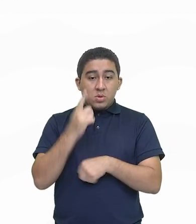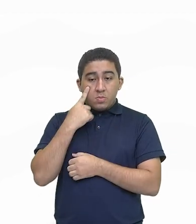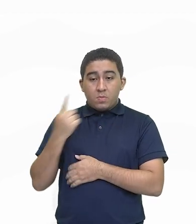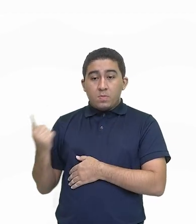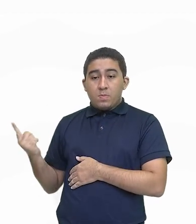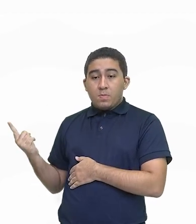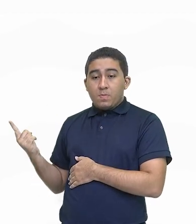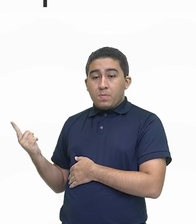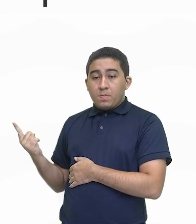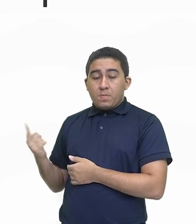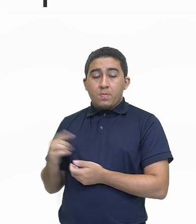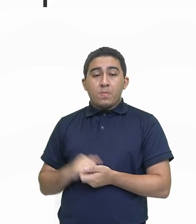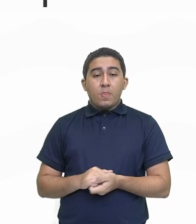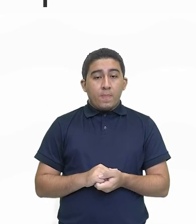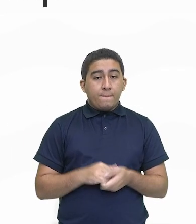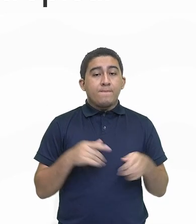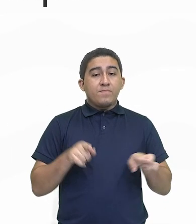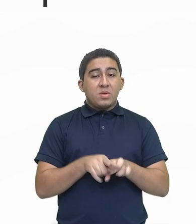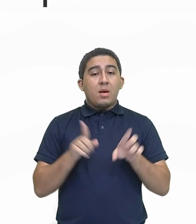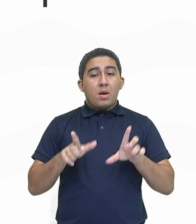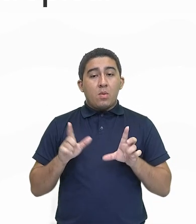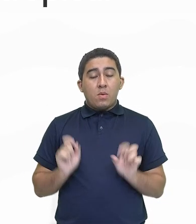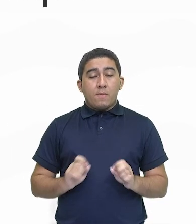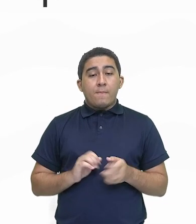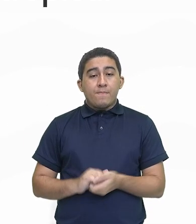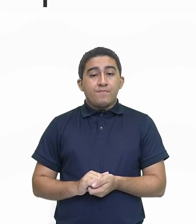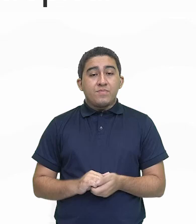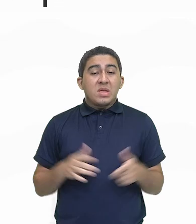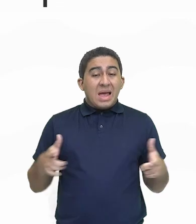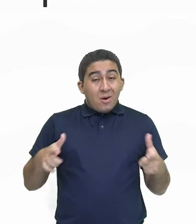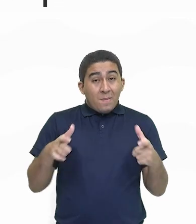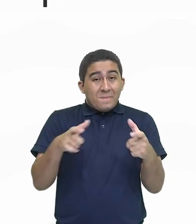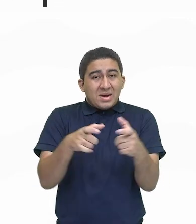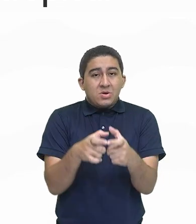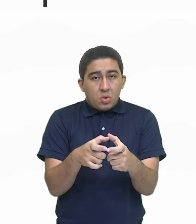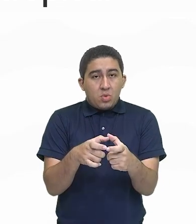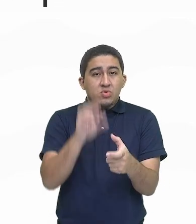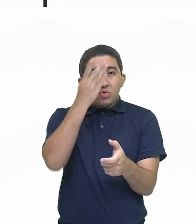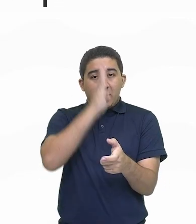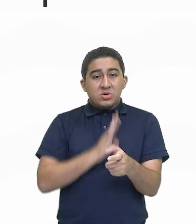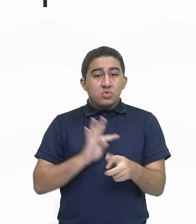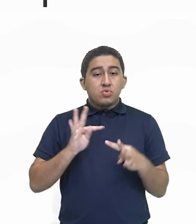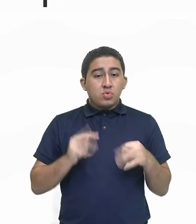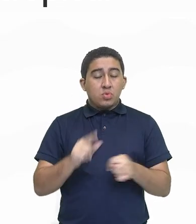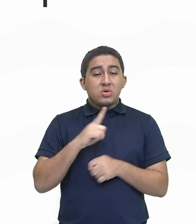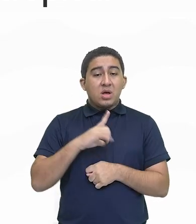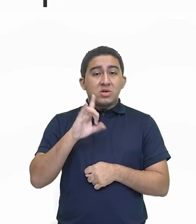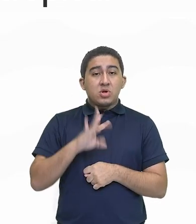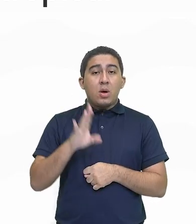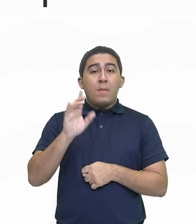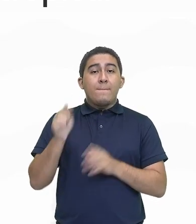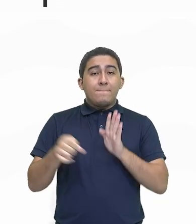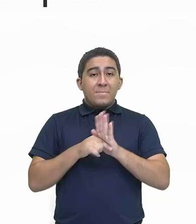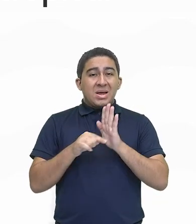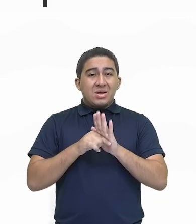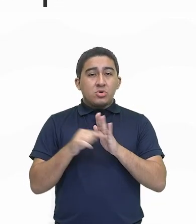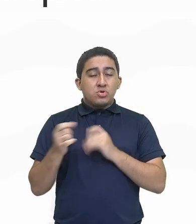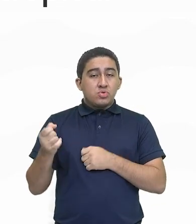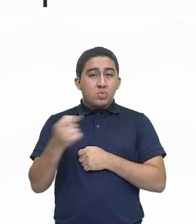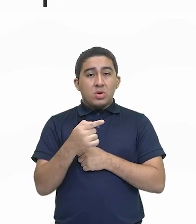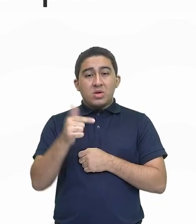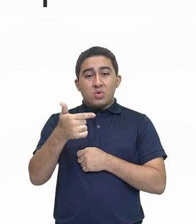do Sul, e ele é um bioma de menor extensão do Brasil, ocupando menos de 2% do território